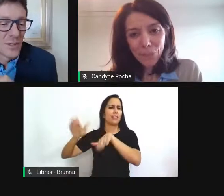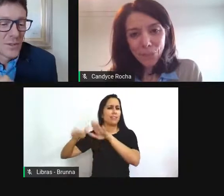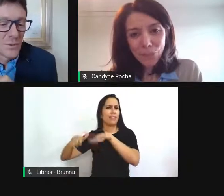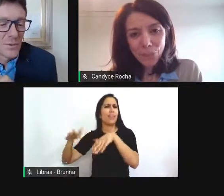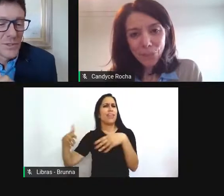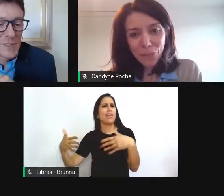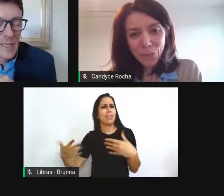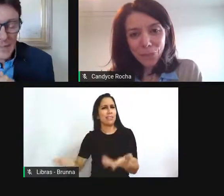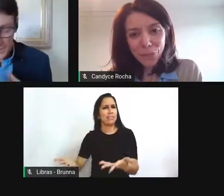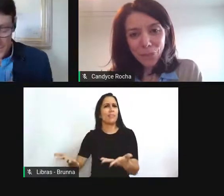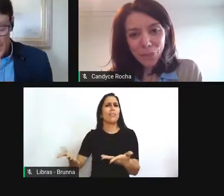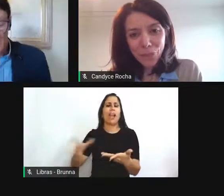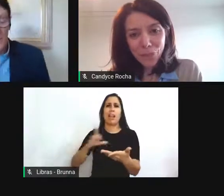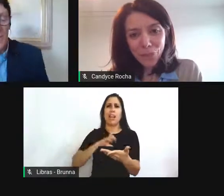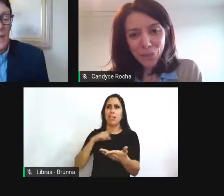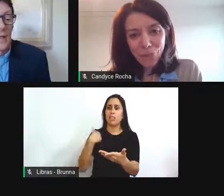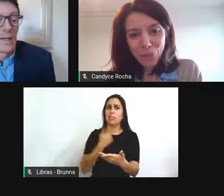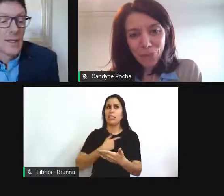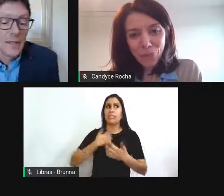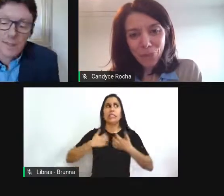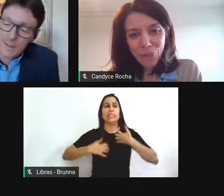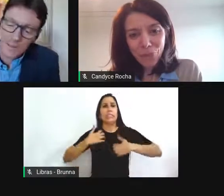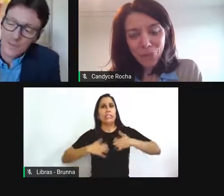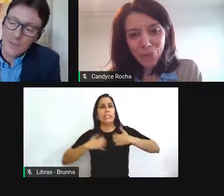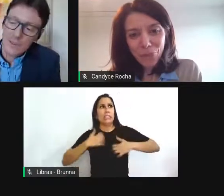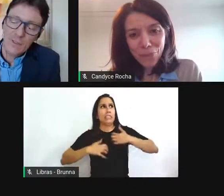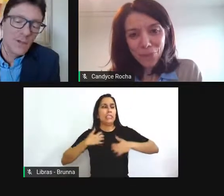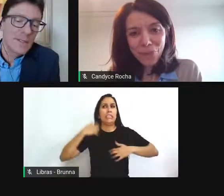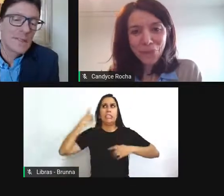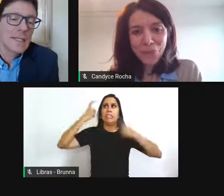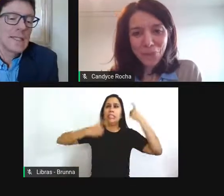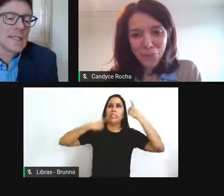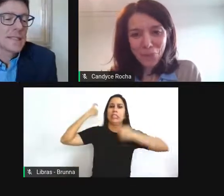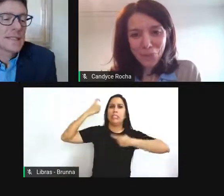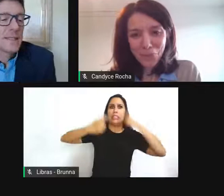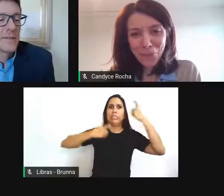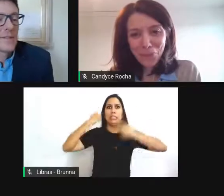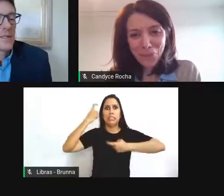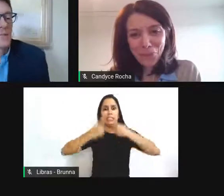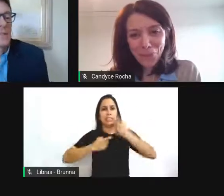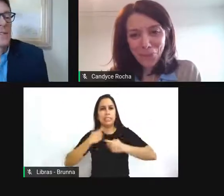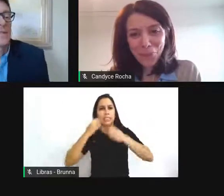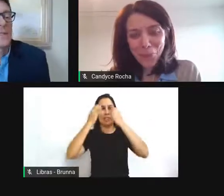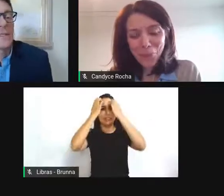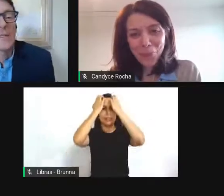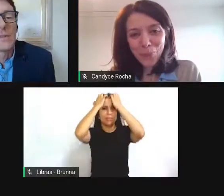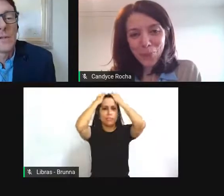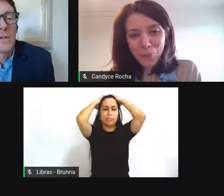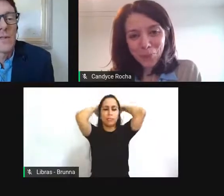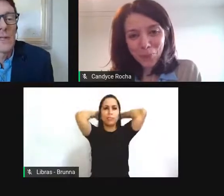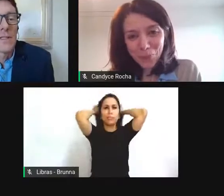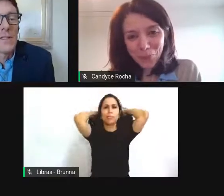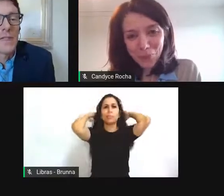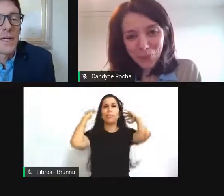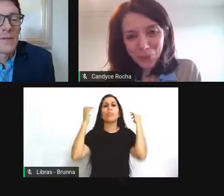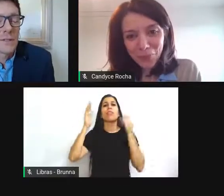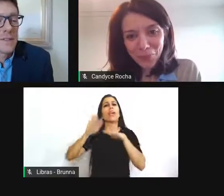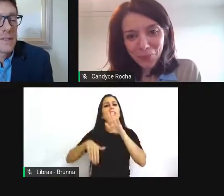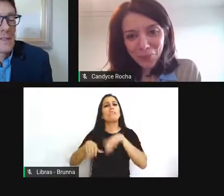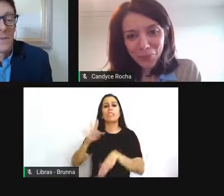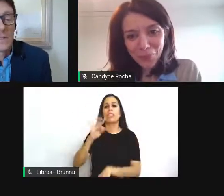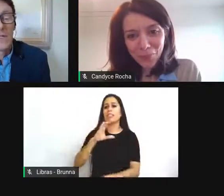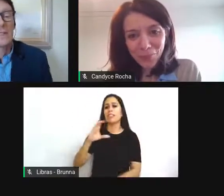muito estresse, enfim. E ao final das contas, aquele TCC fica muitas vezes numa biblioteca